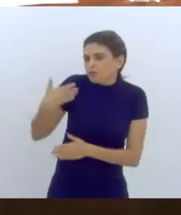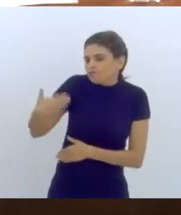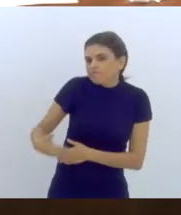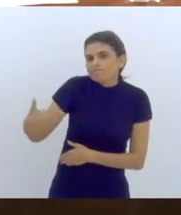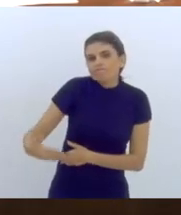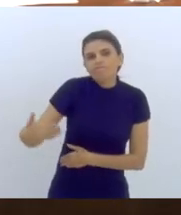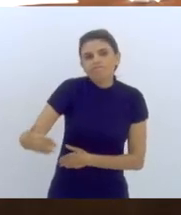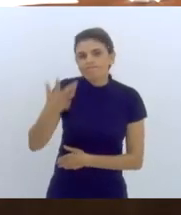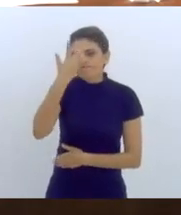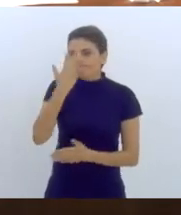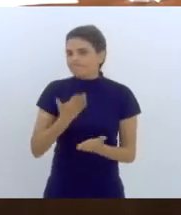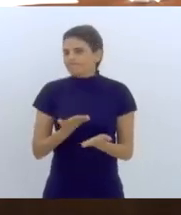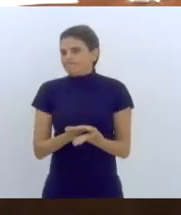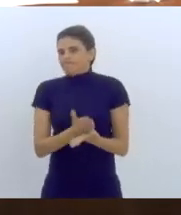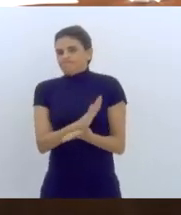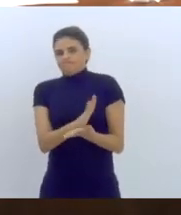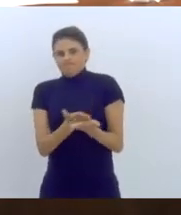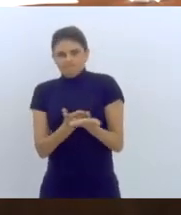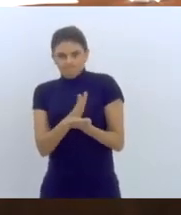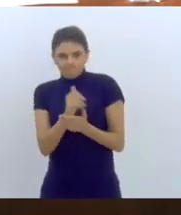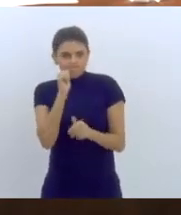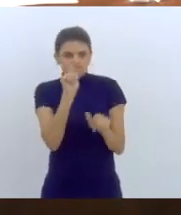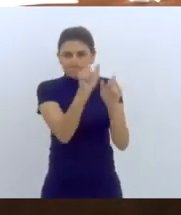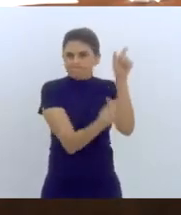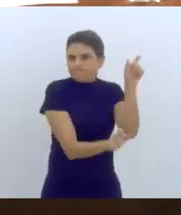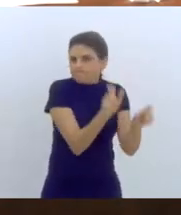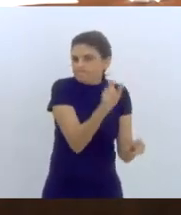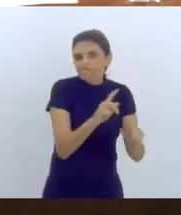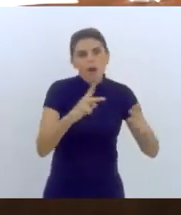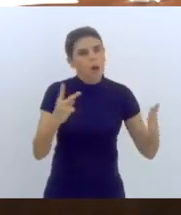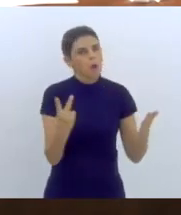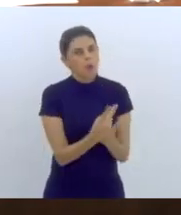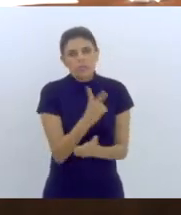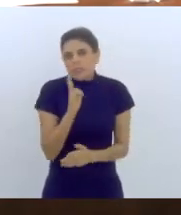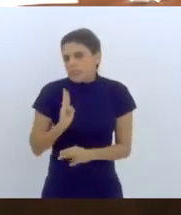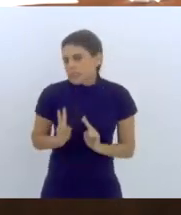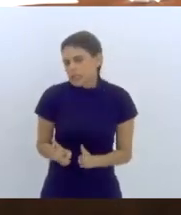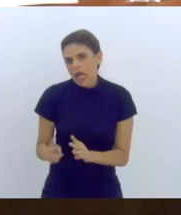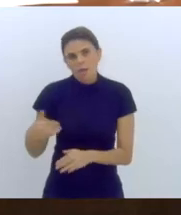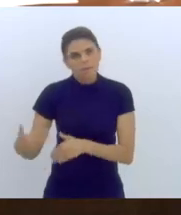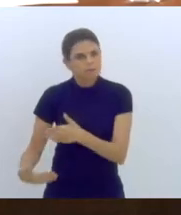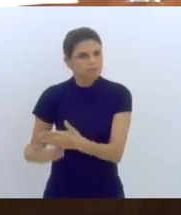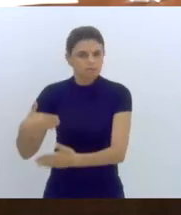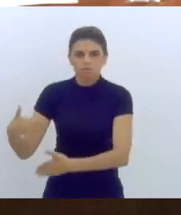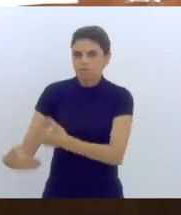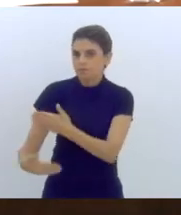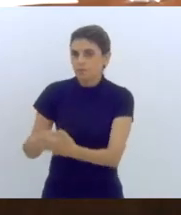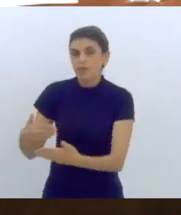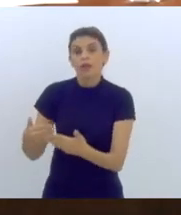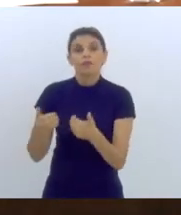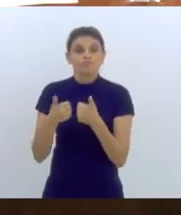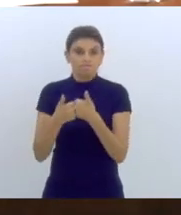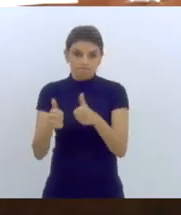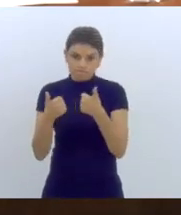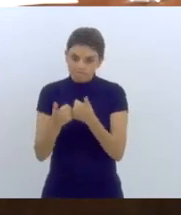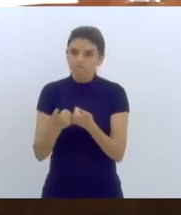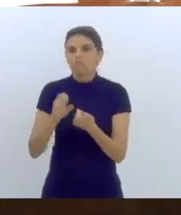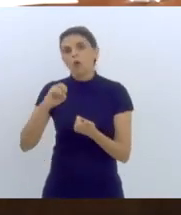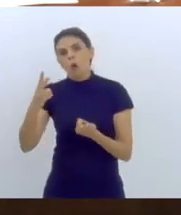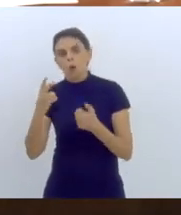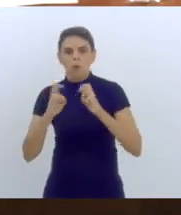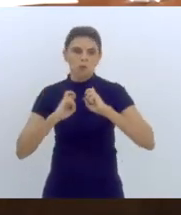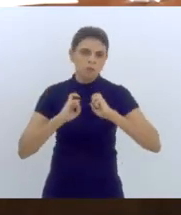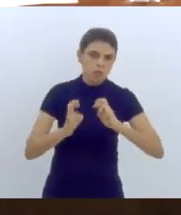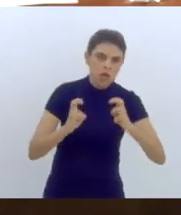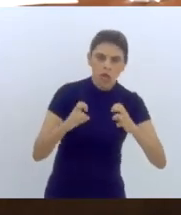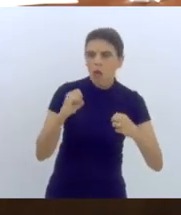da importunação sexual, que é constante, por exemplo, no transporte público. E, por